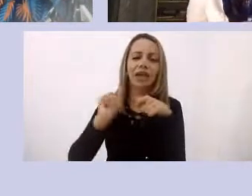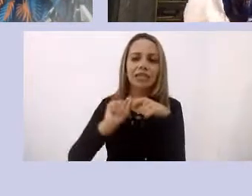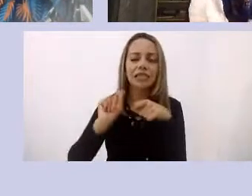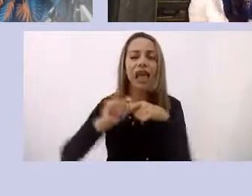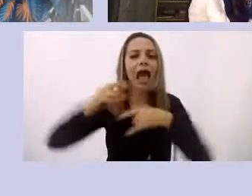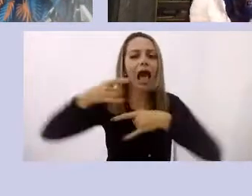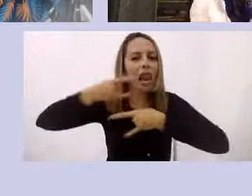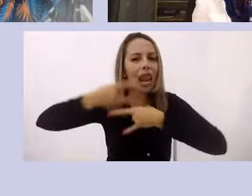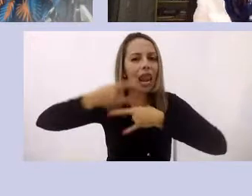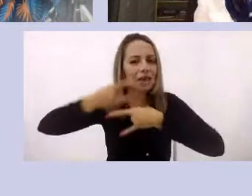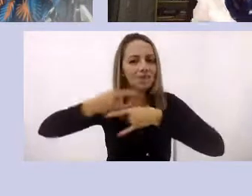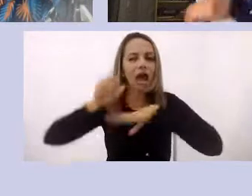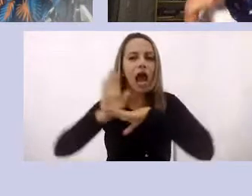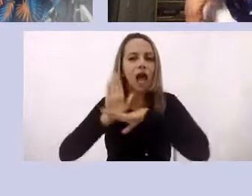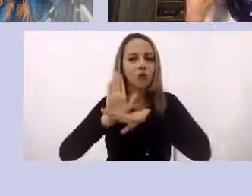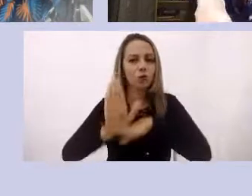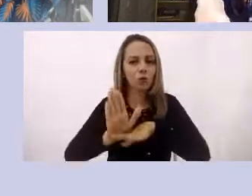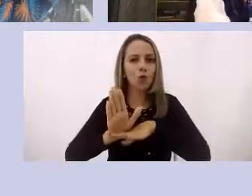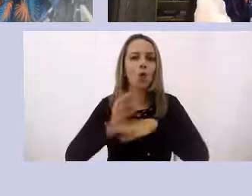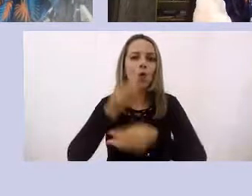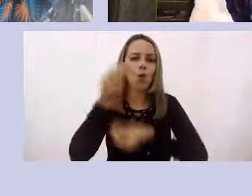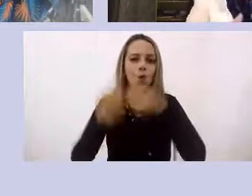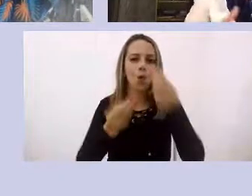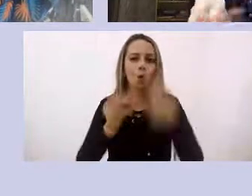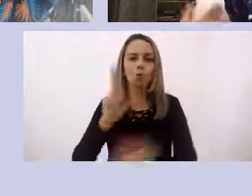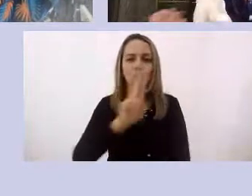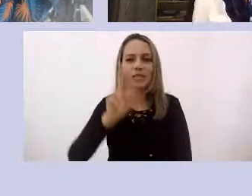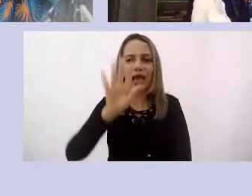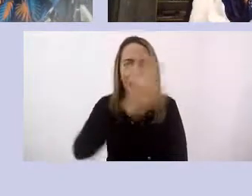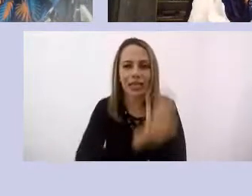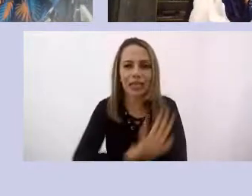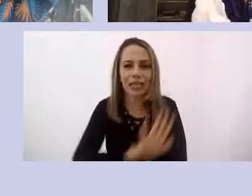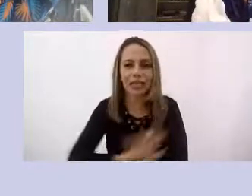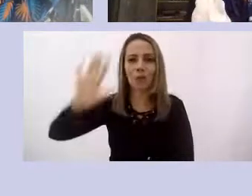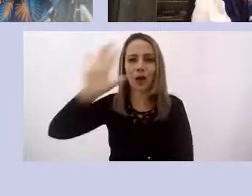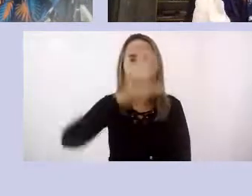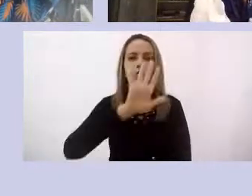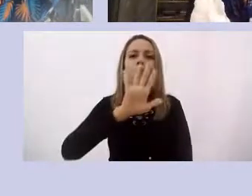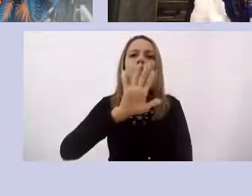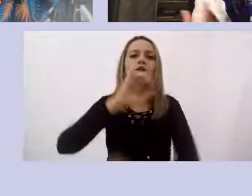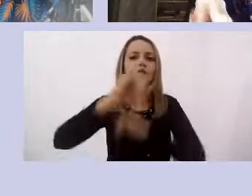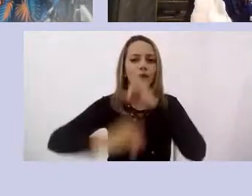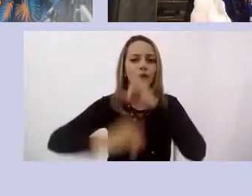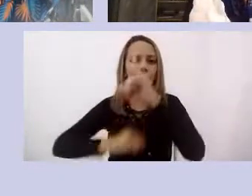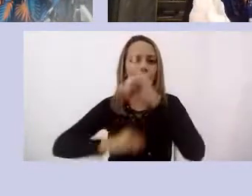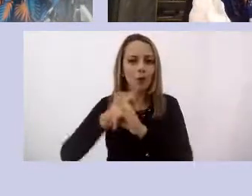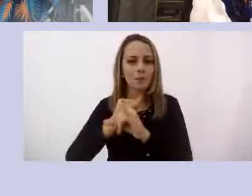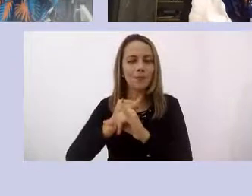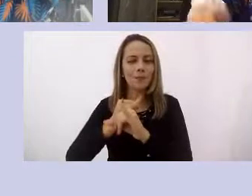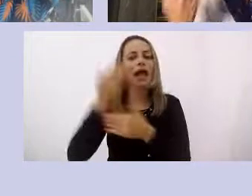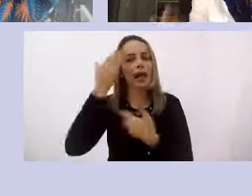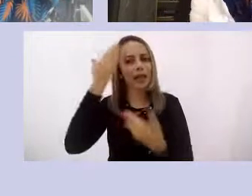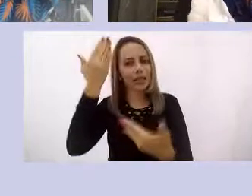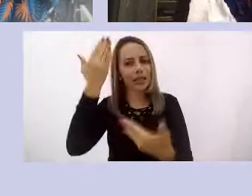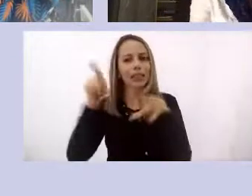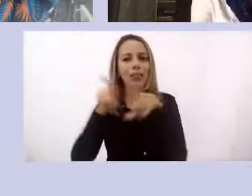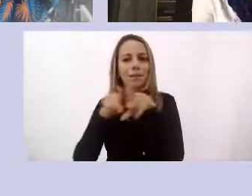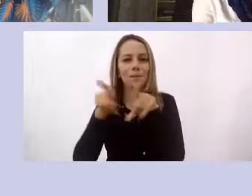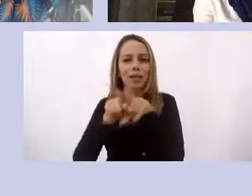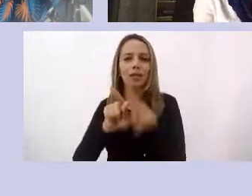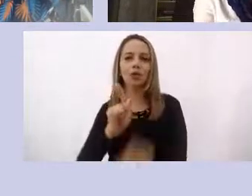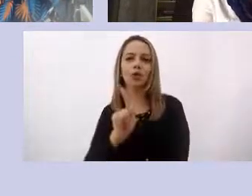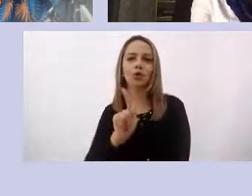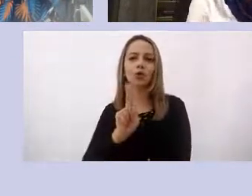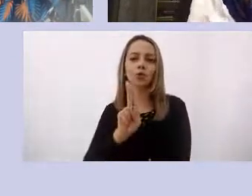o espaço, e ao Gustavo, que está coordenando as lives, o professor Gustavo, que é do Campus